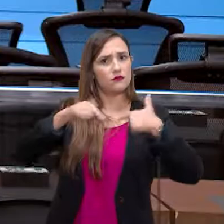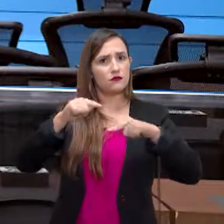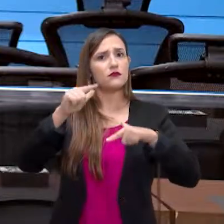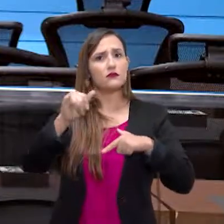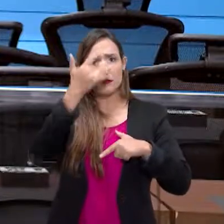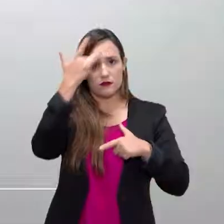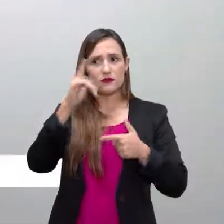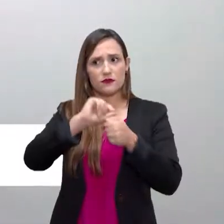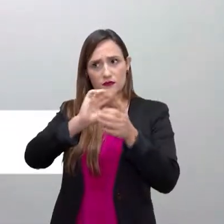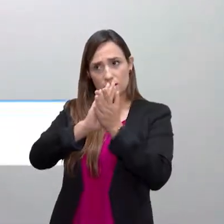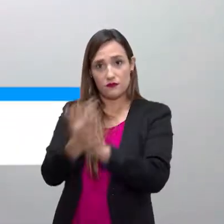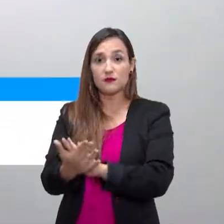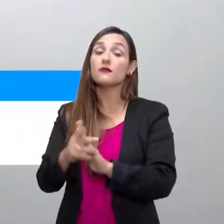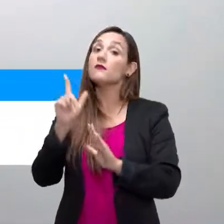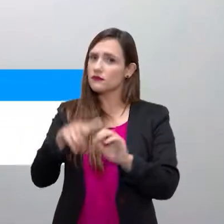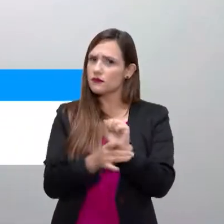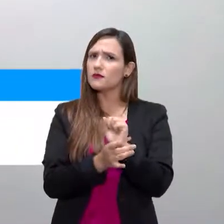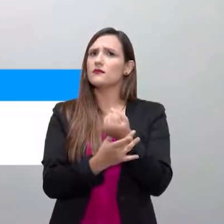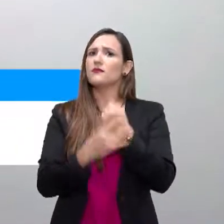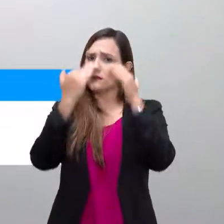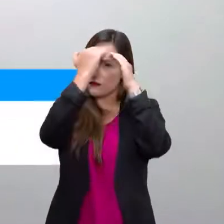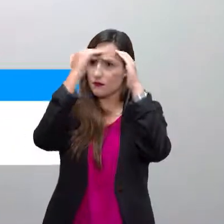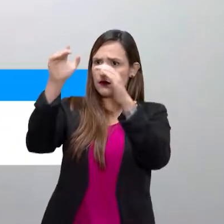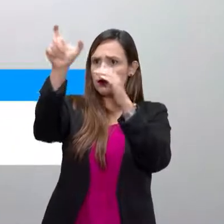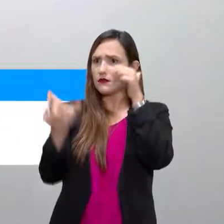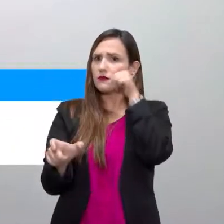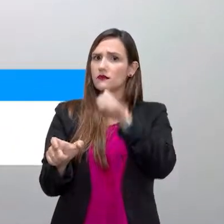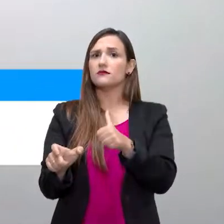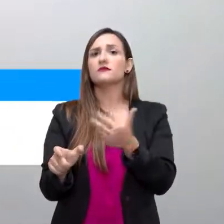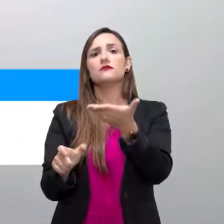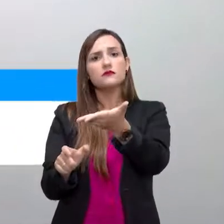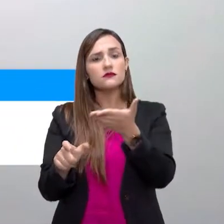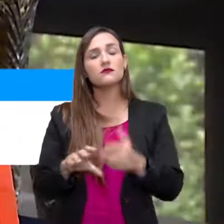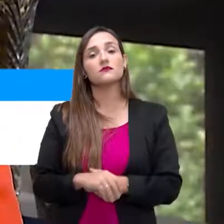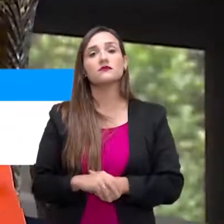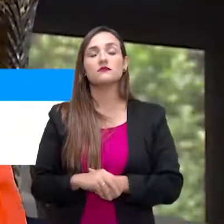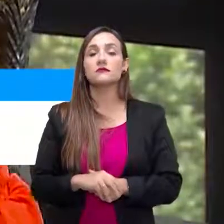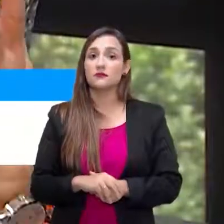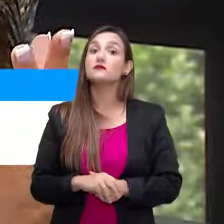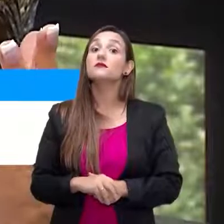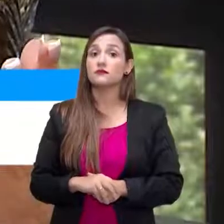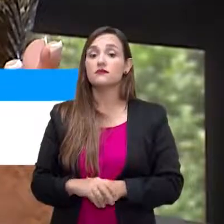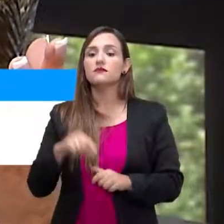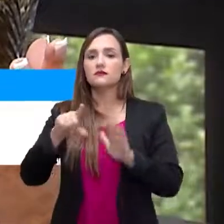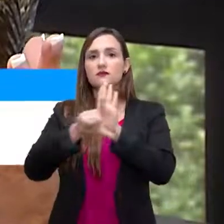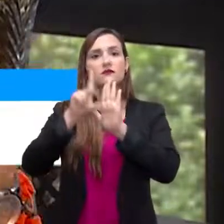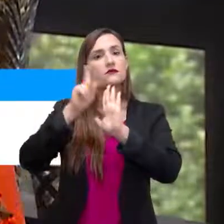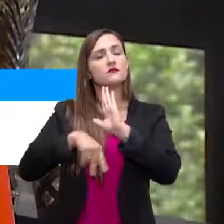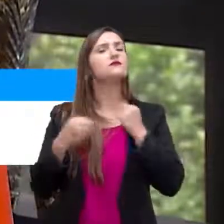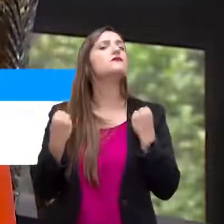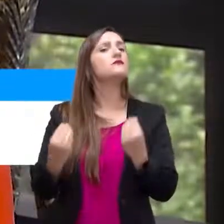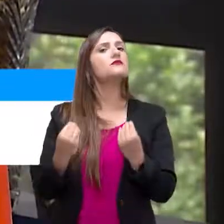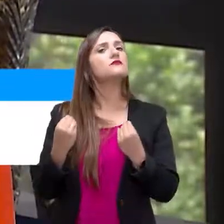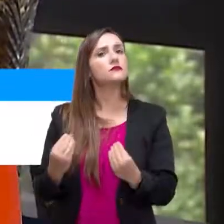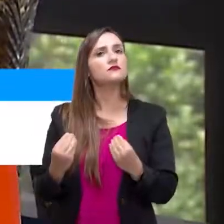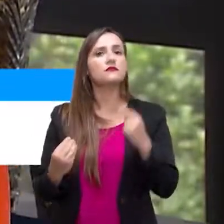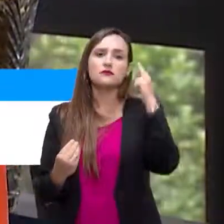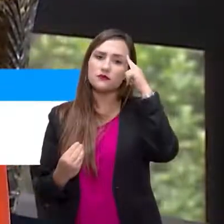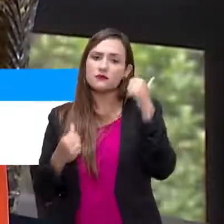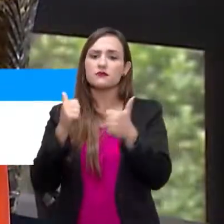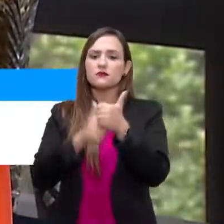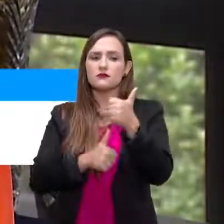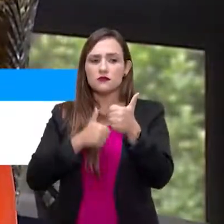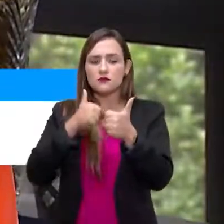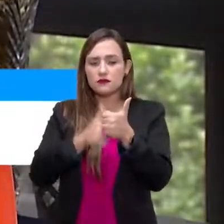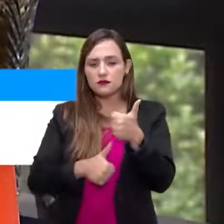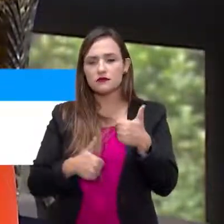poder público. Tudo para assegurar o devido respeito às mulheres. Então, esse projeto é exatamente